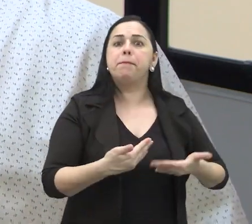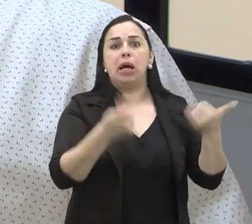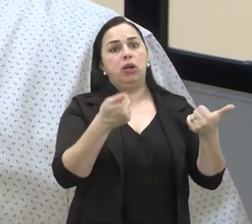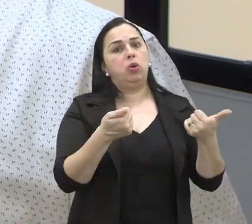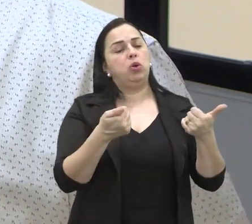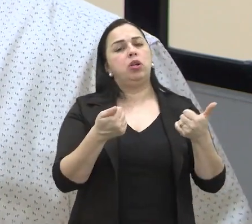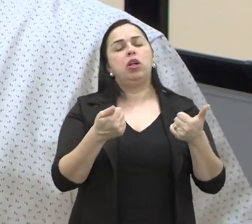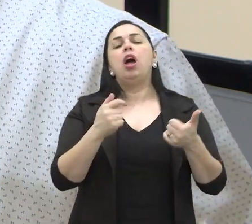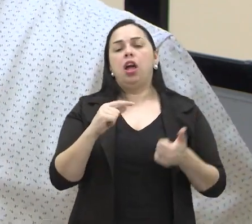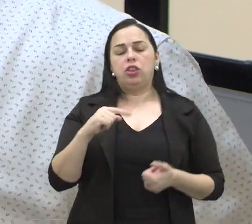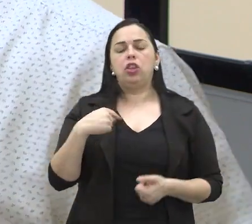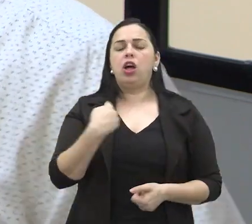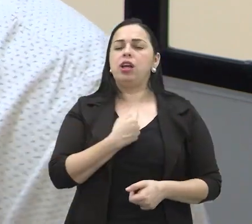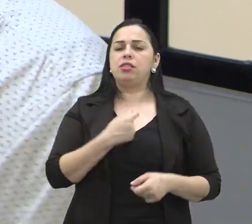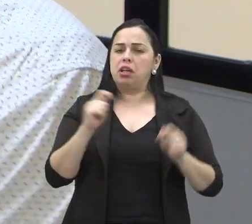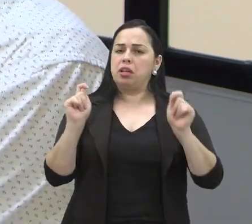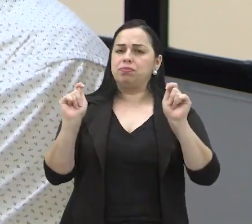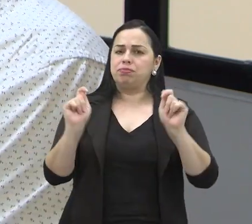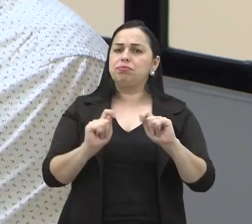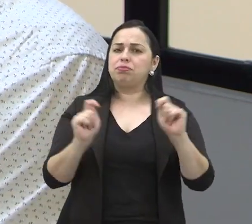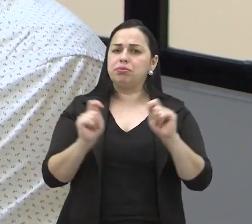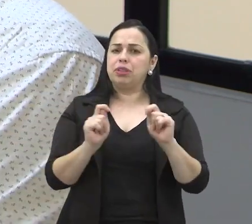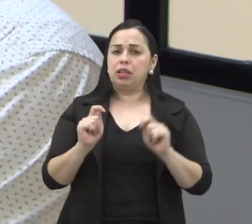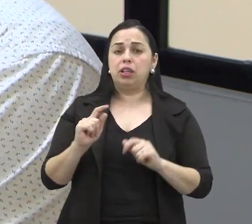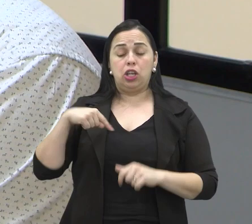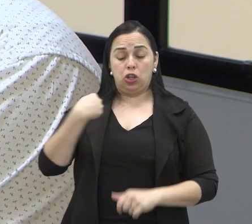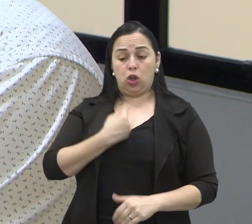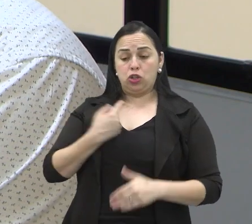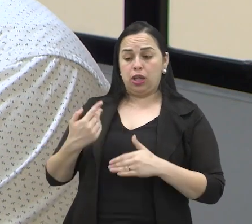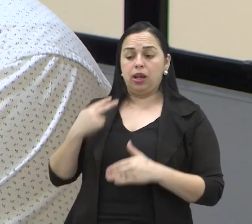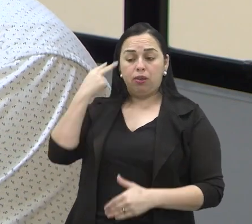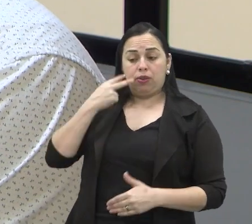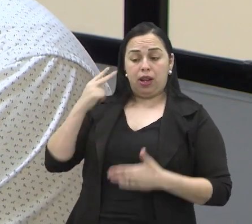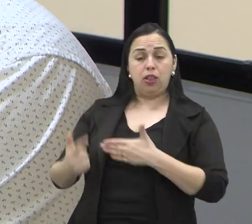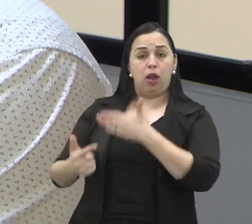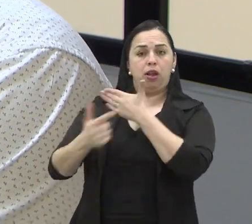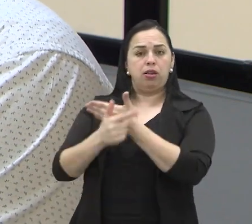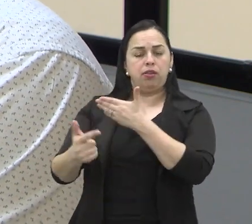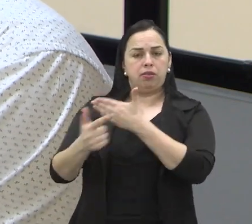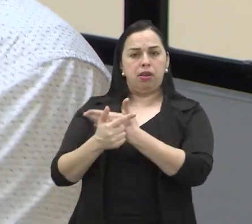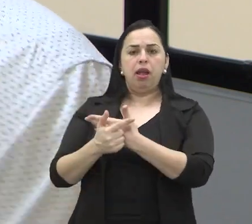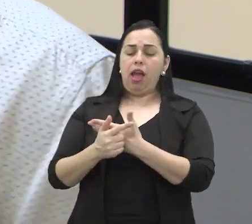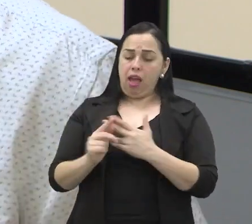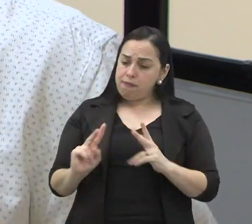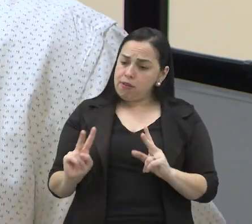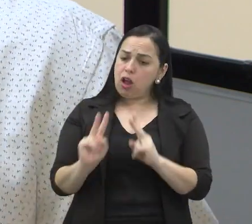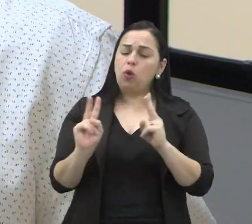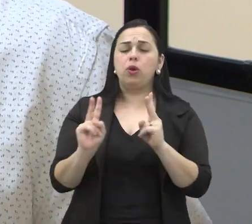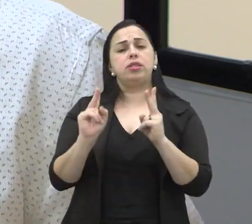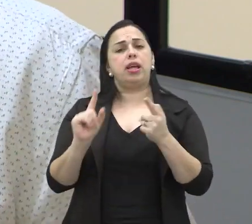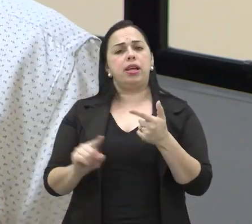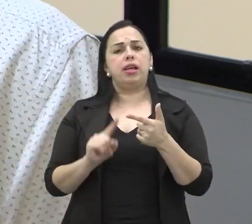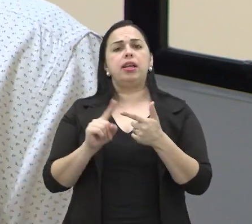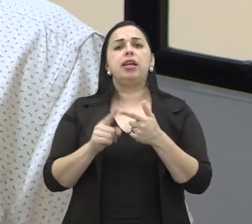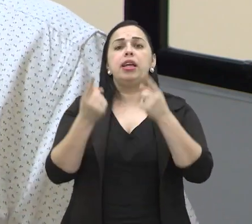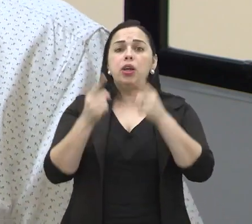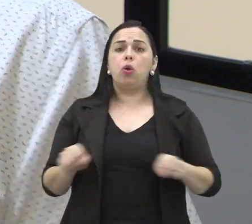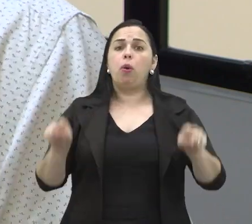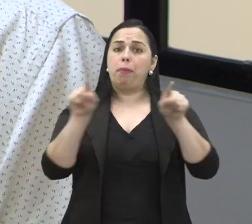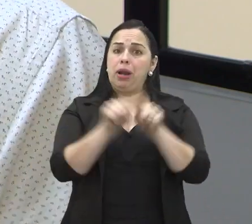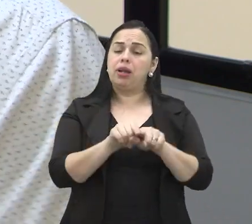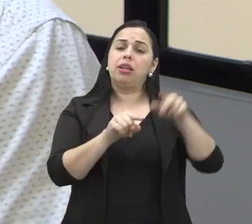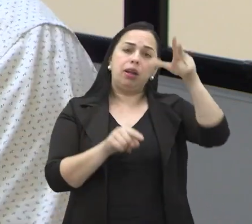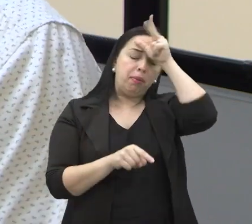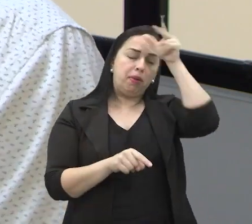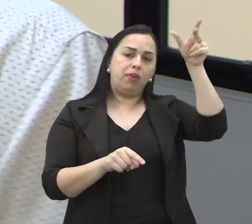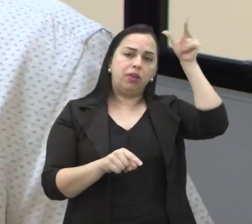auditoria, e você pode ser investido em melhorias de setores para a nossa cidade, tudo a gente tem que aqui na